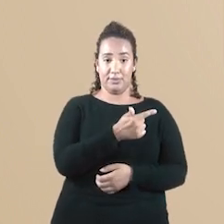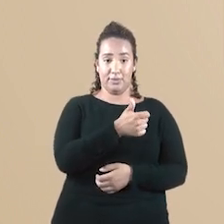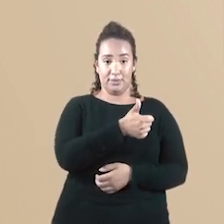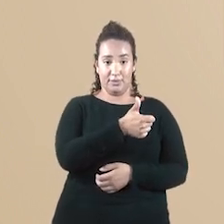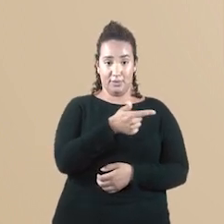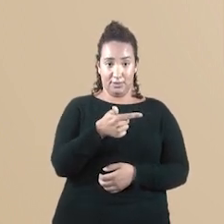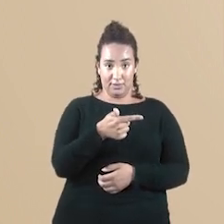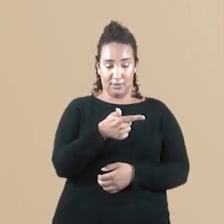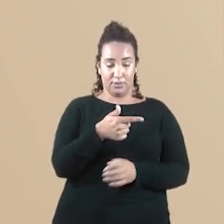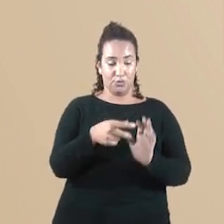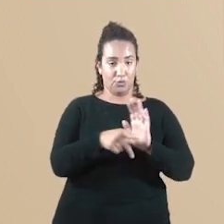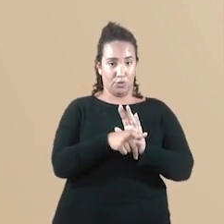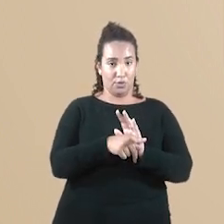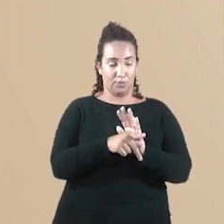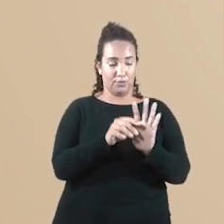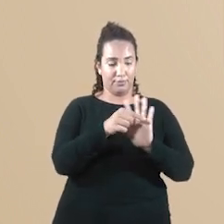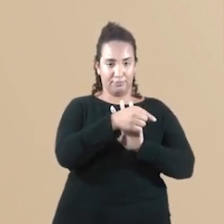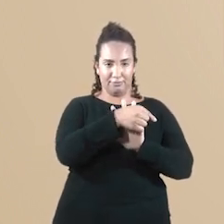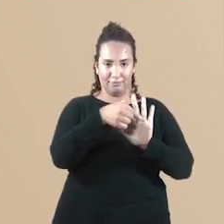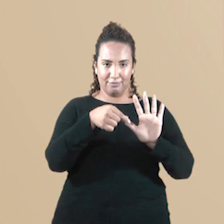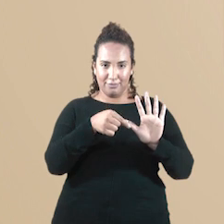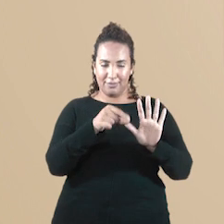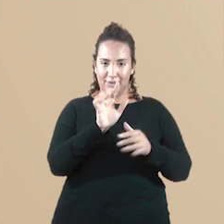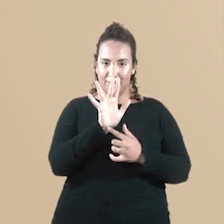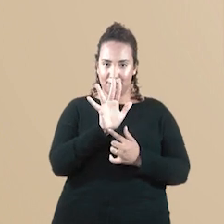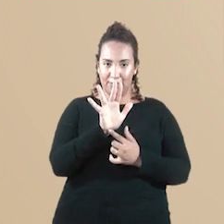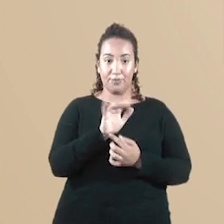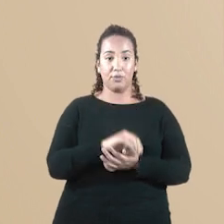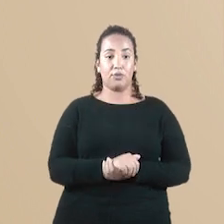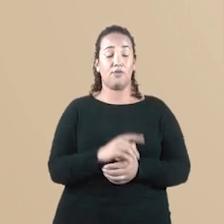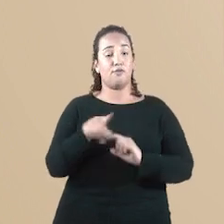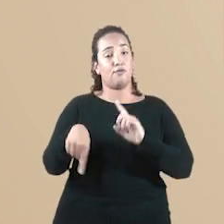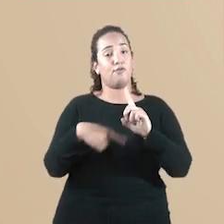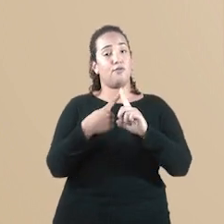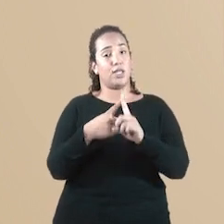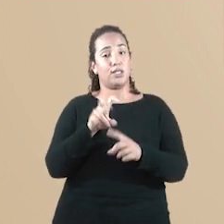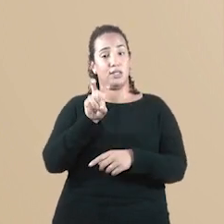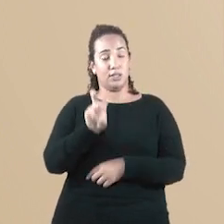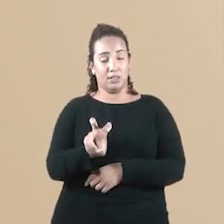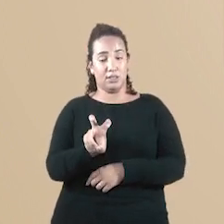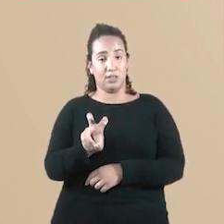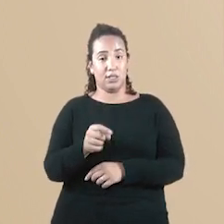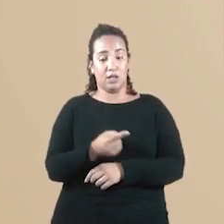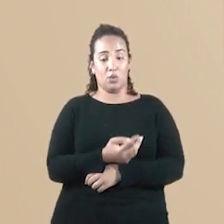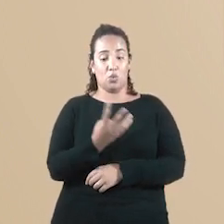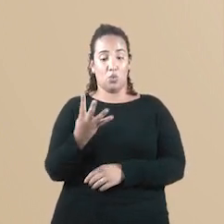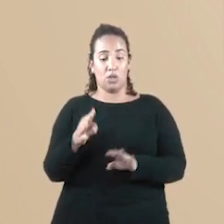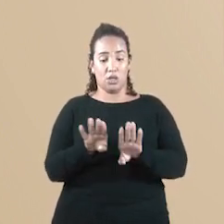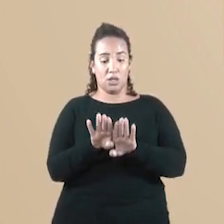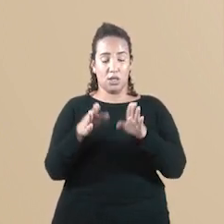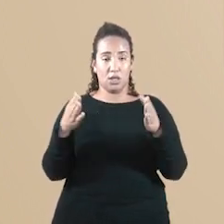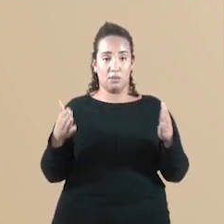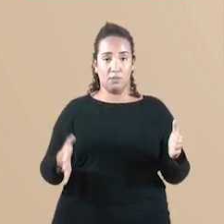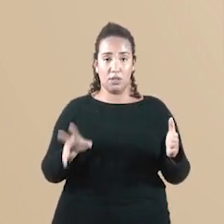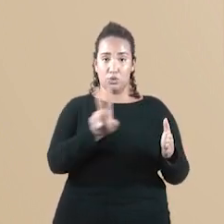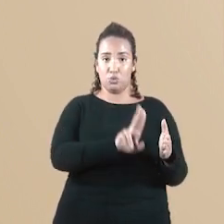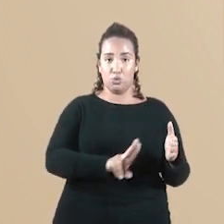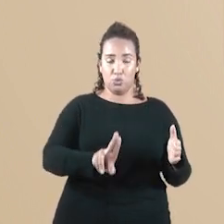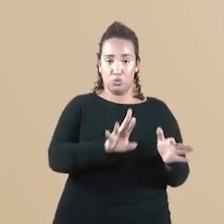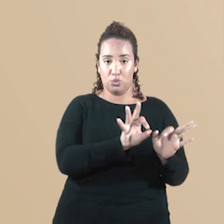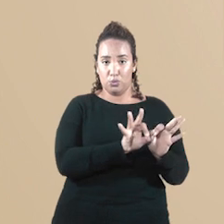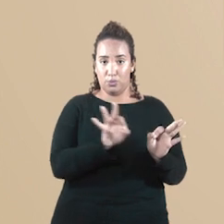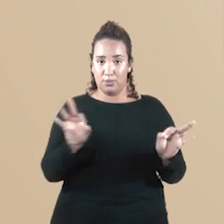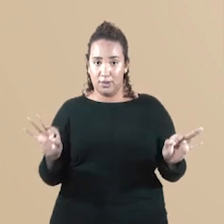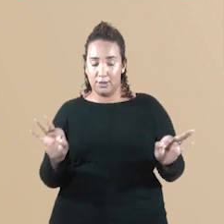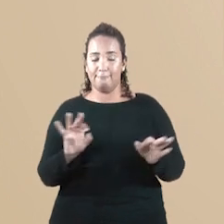17, que é o tamanho do meu palmo, vezes 5, que foi a quantidade de palmos que utilizamos para medir a